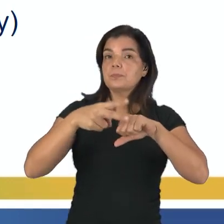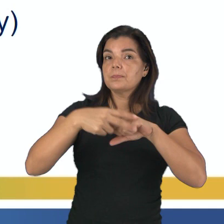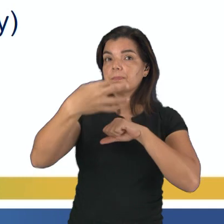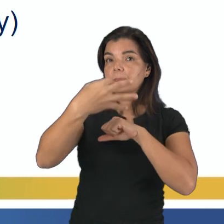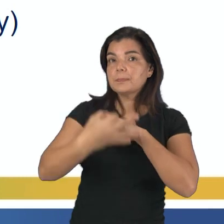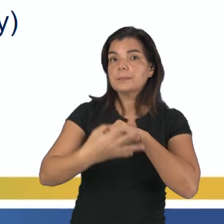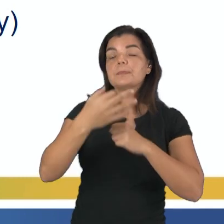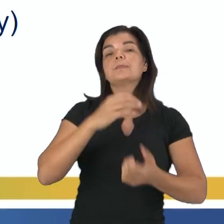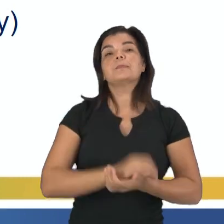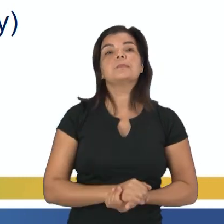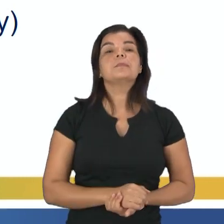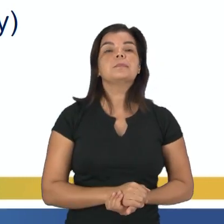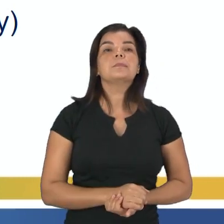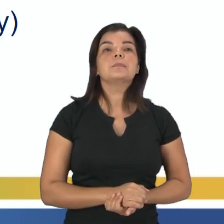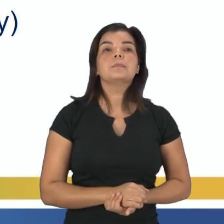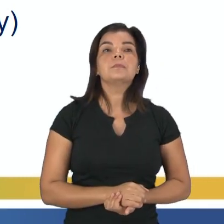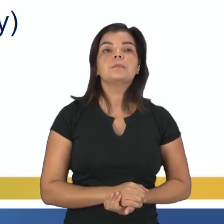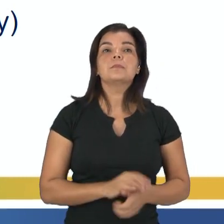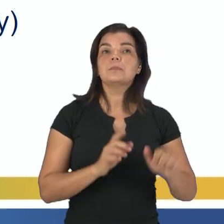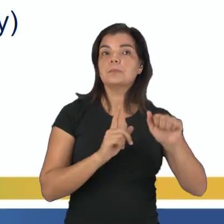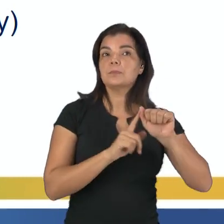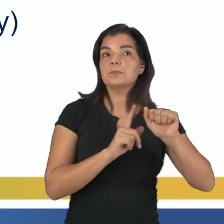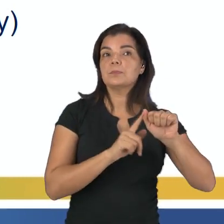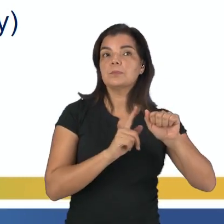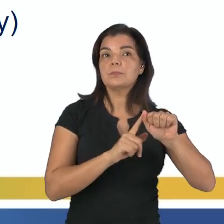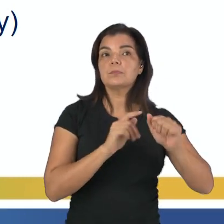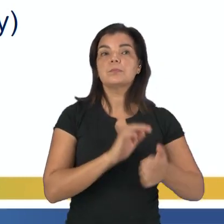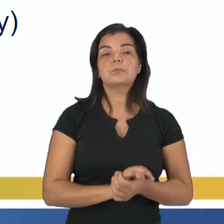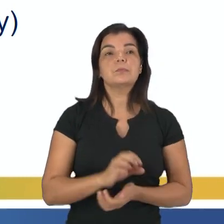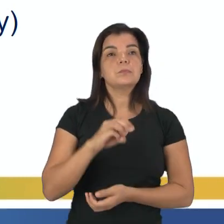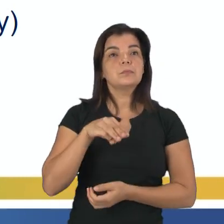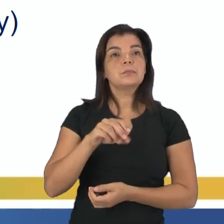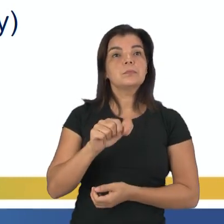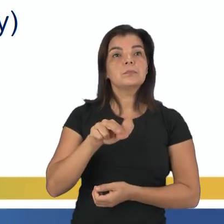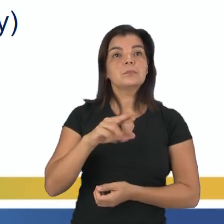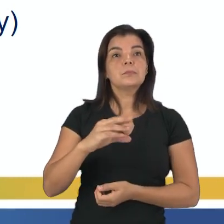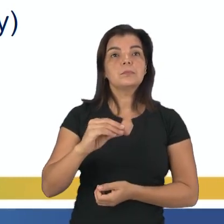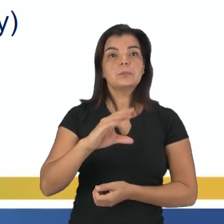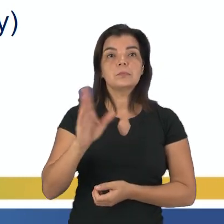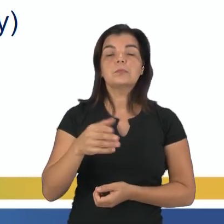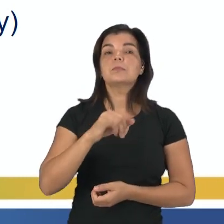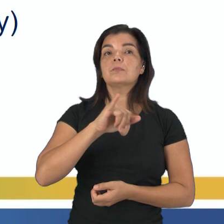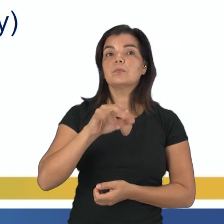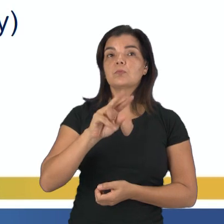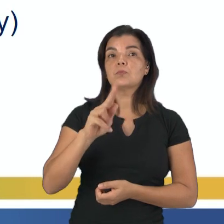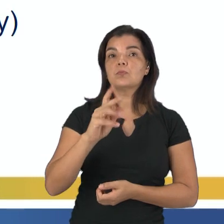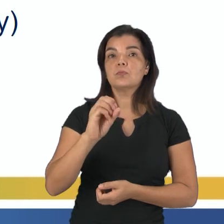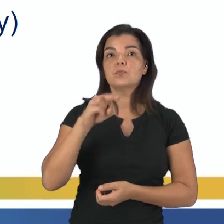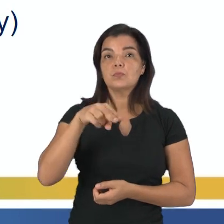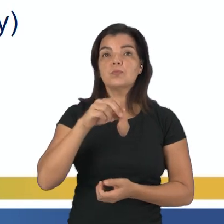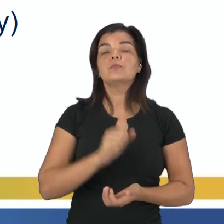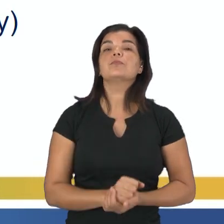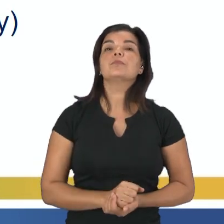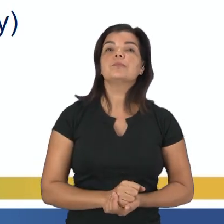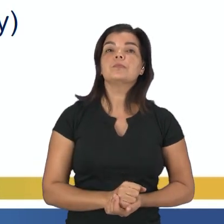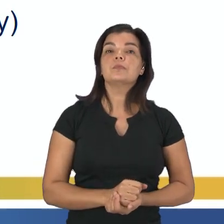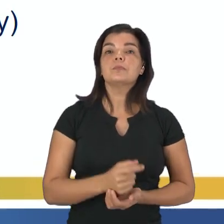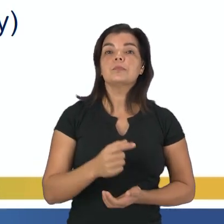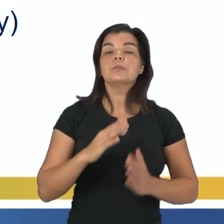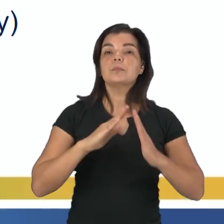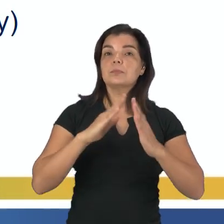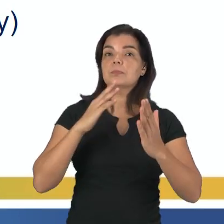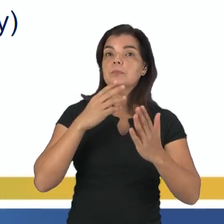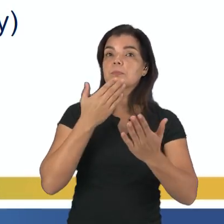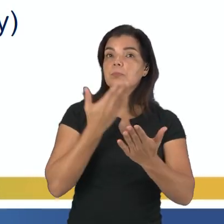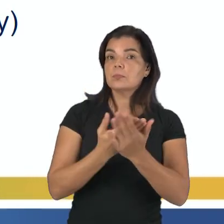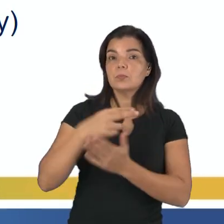forma certinha no espaço aí. Então, na letra A, Marcus and John to school on foot. Para a escola,